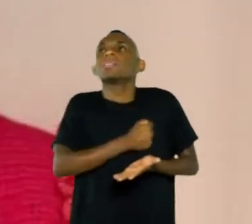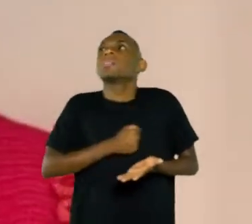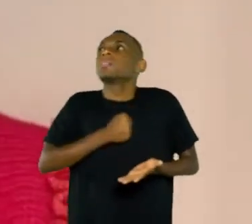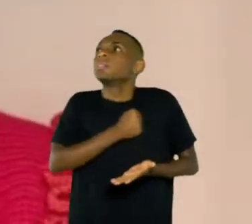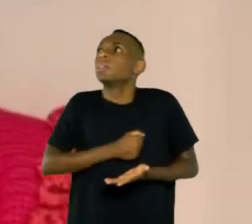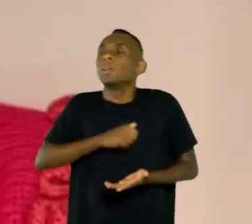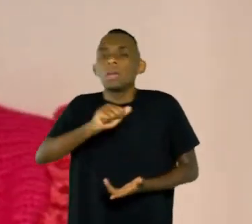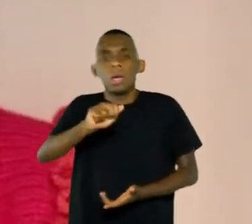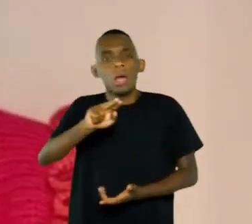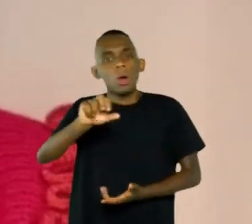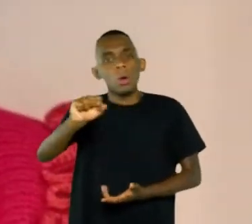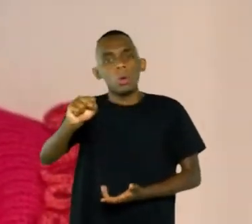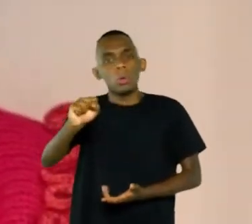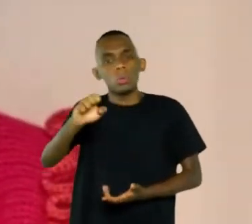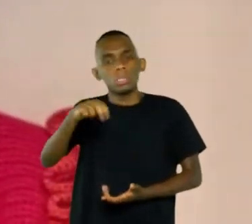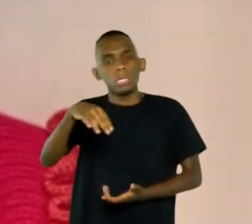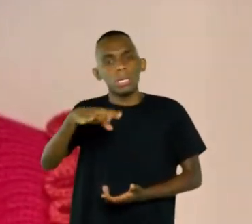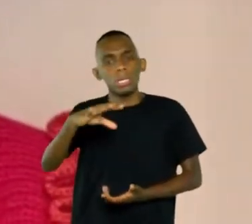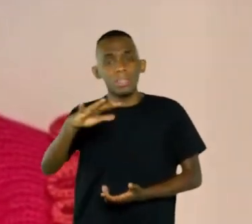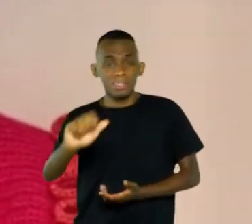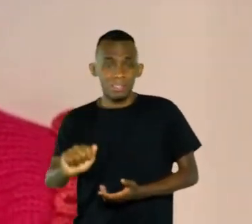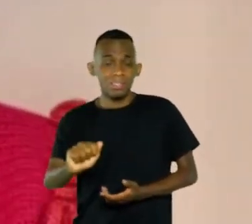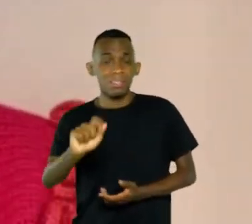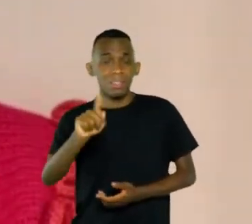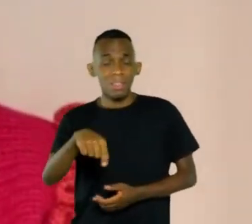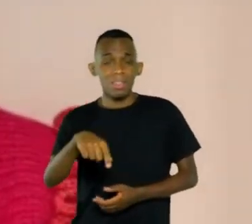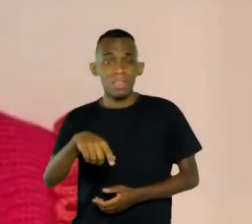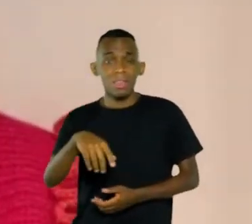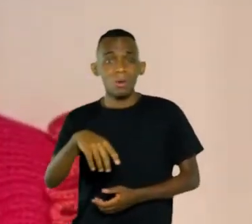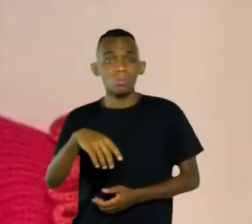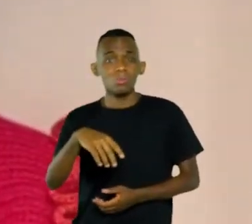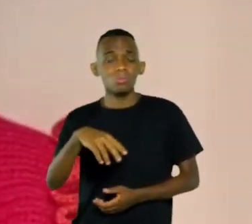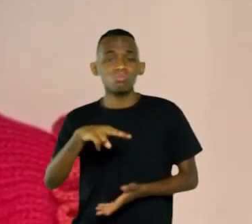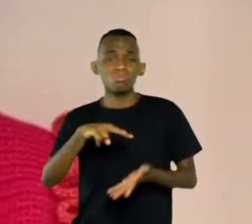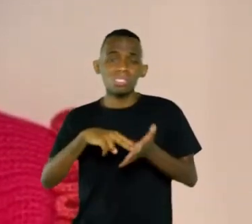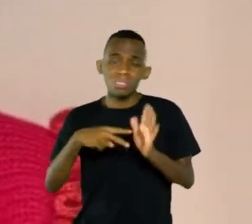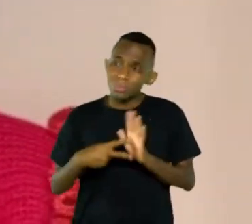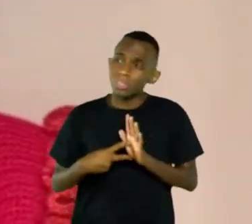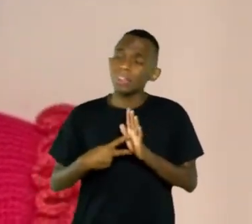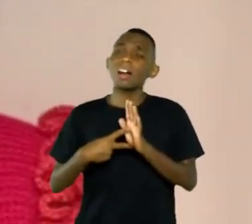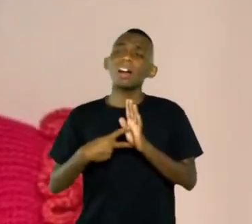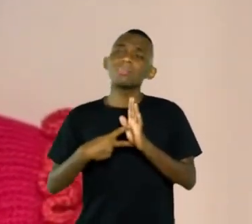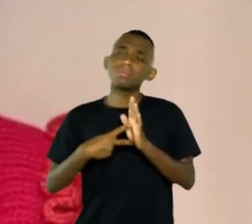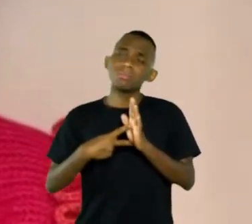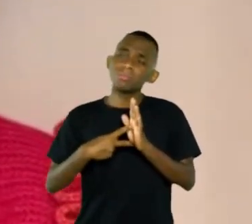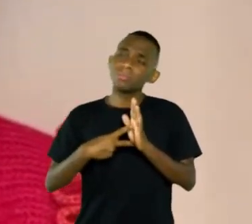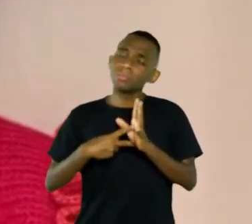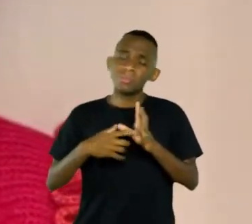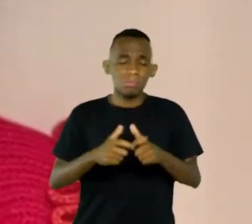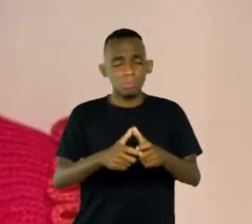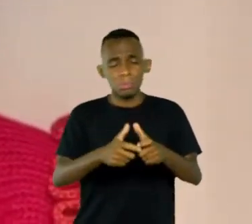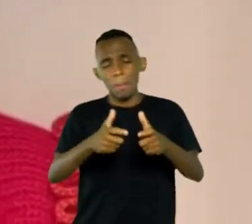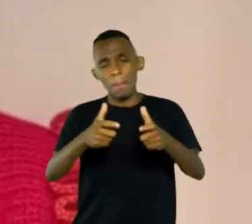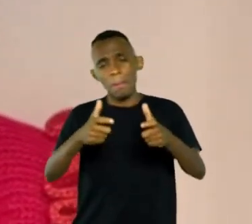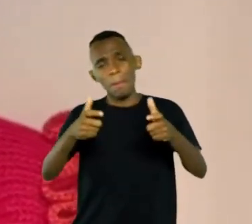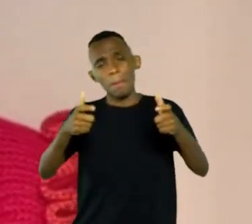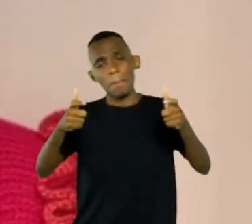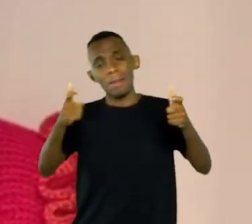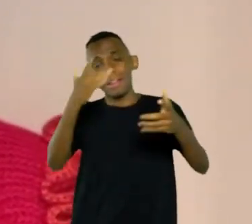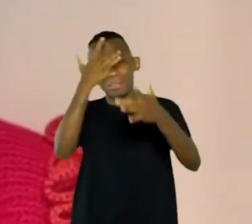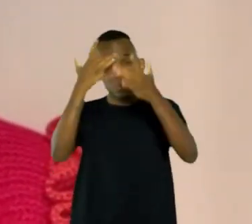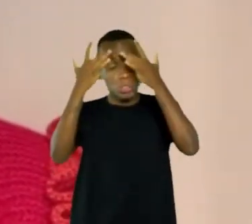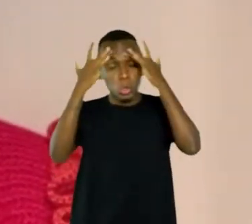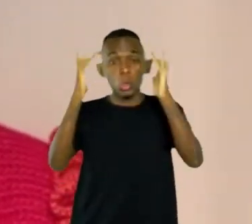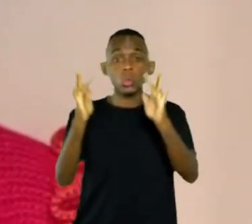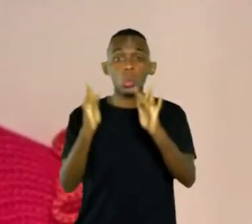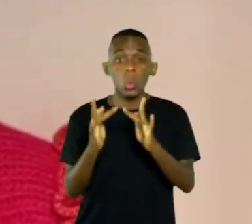uma palavra que vai ser cada vez mais presente na nossa vida, né? Porque a gente vai passando pelas pessoas, as pessoas vão passando por nós. À medida que a